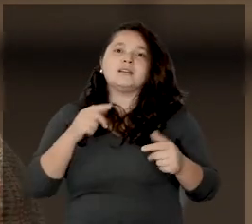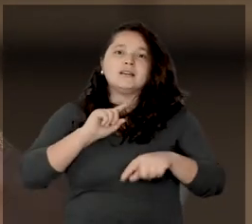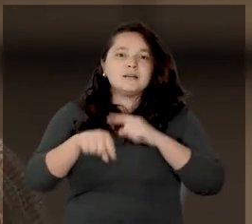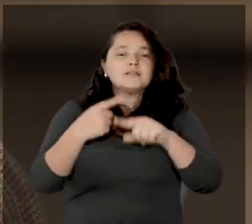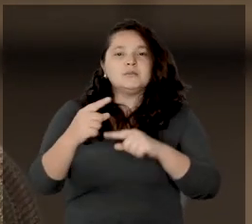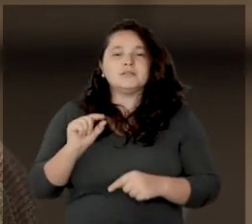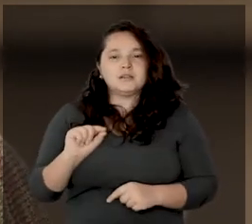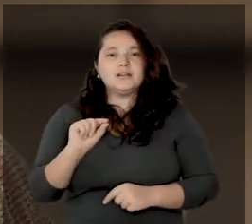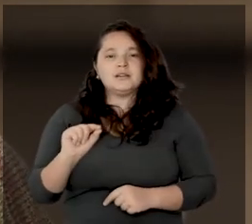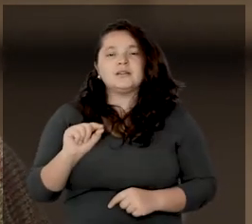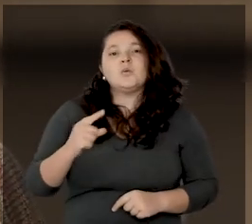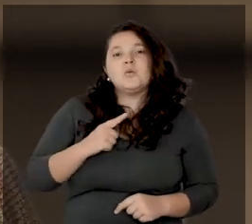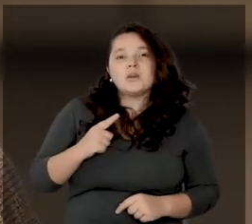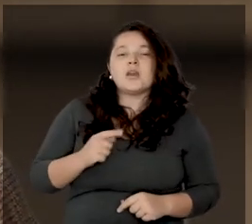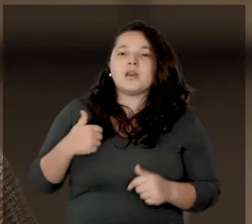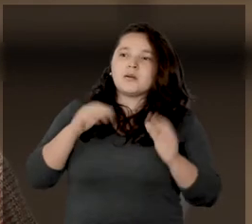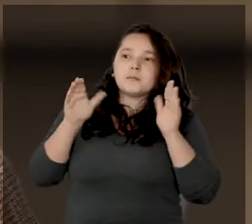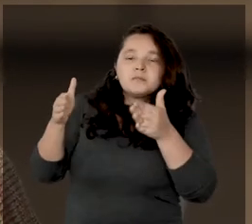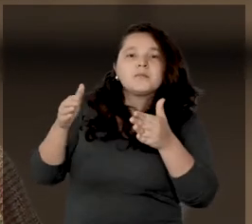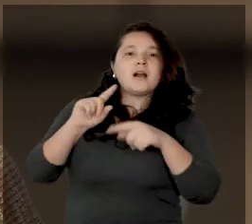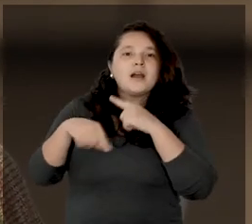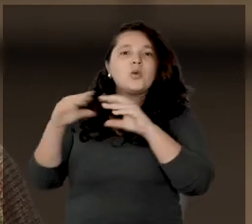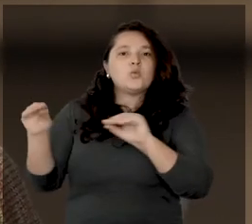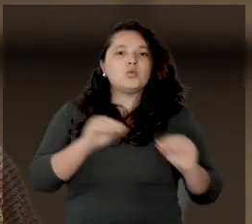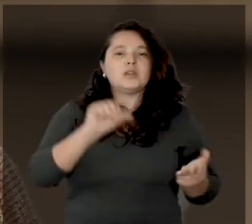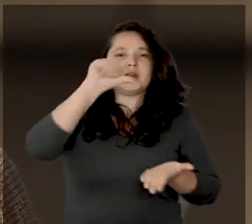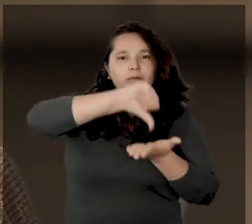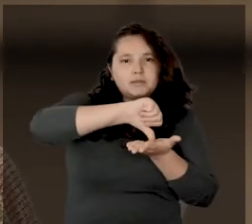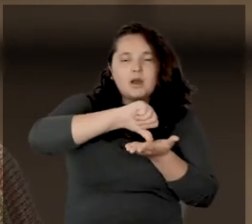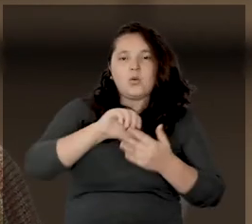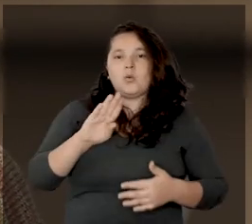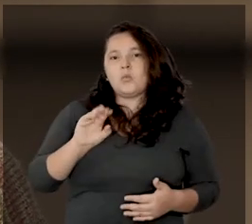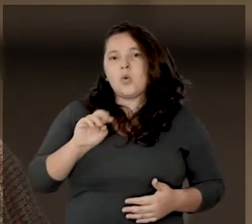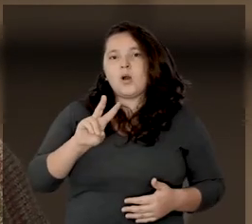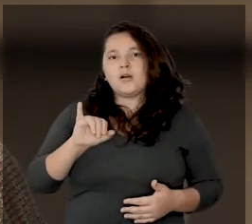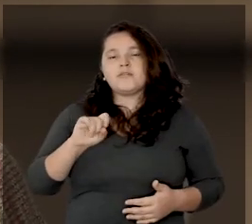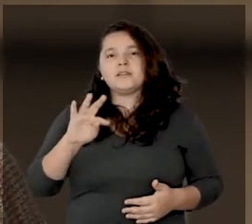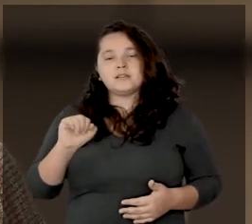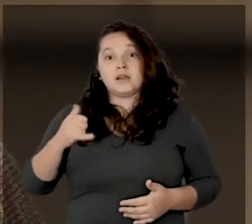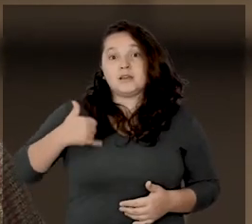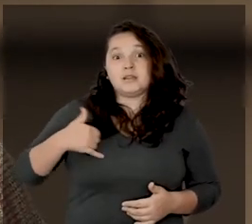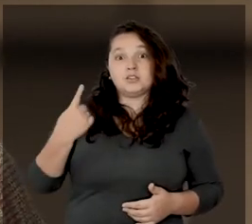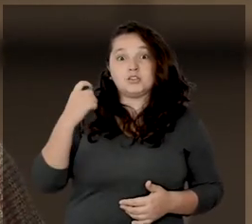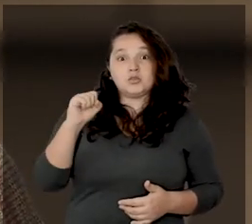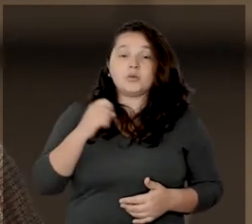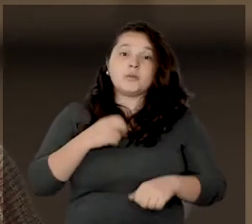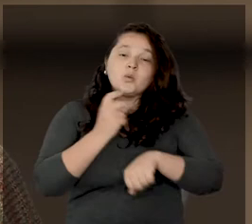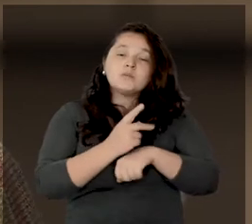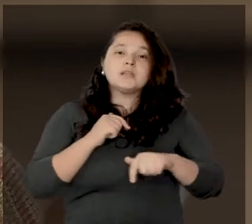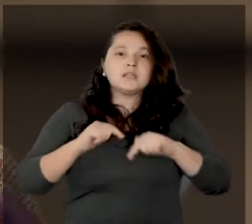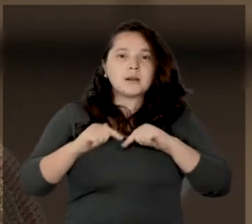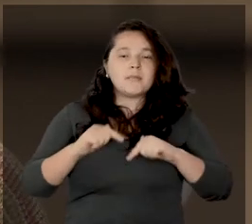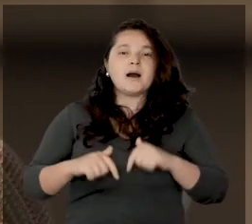eu decido mudar para a capital, Boa Vista, aos 18 anos, para conseguir um trabalho, né, tentar uma